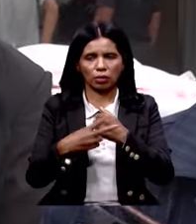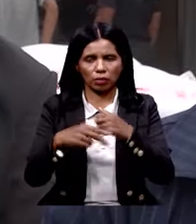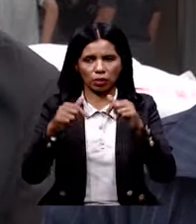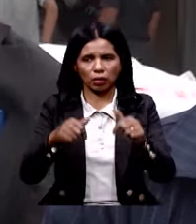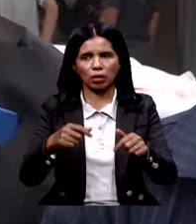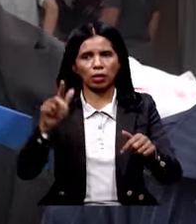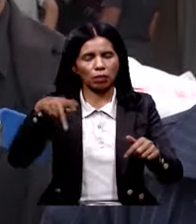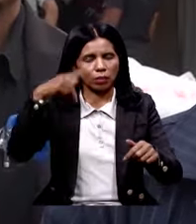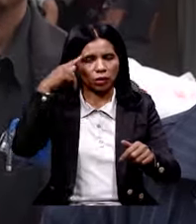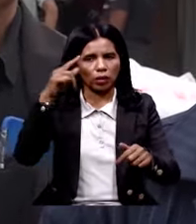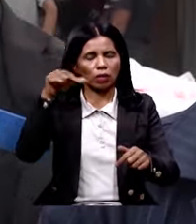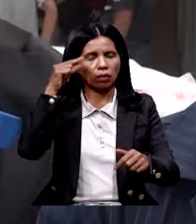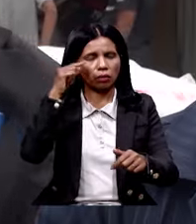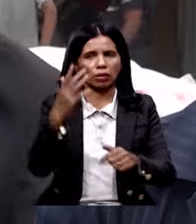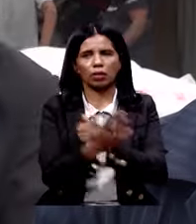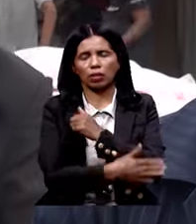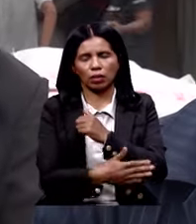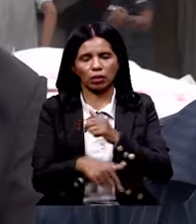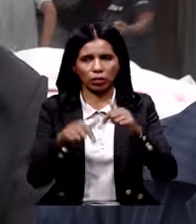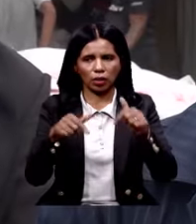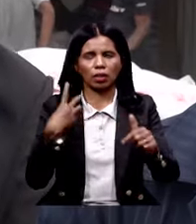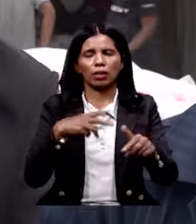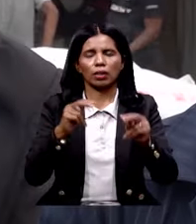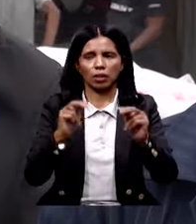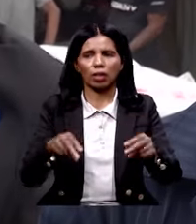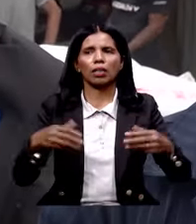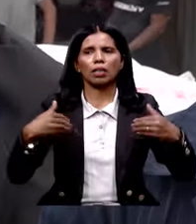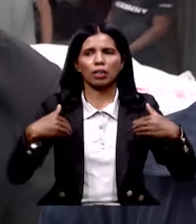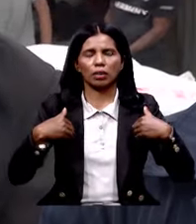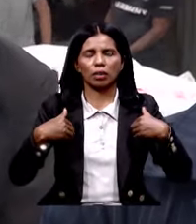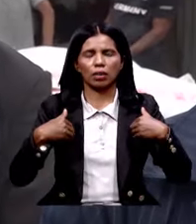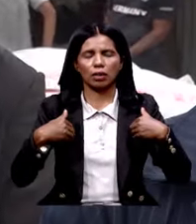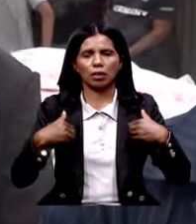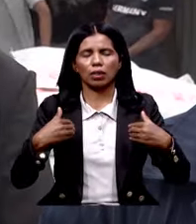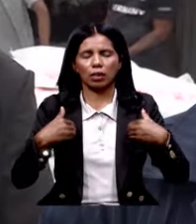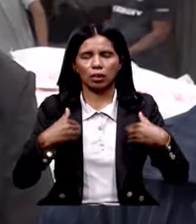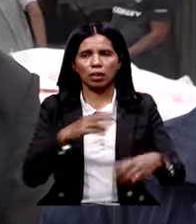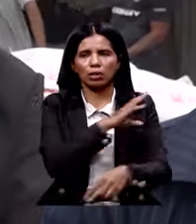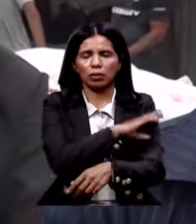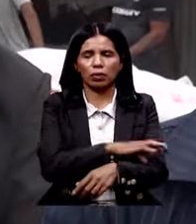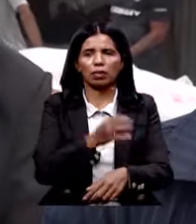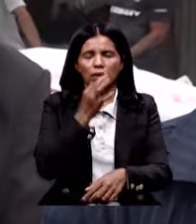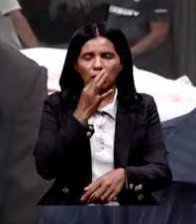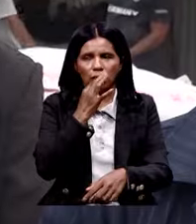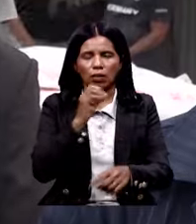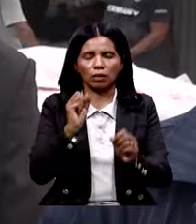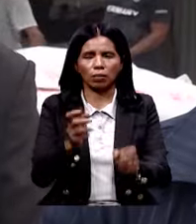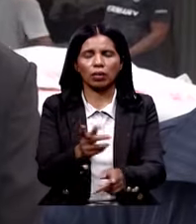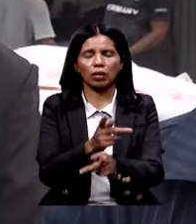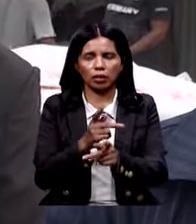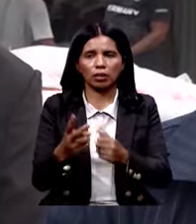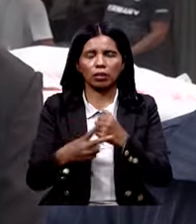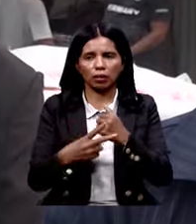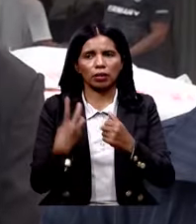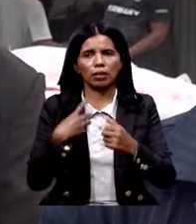política governo e a rai lara ainda tem que ir a segurança alimentar para a tua segura quando